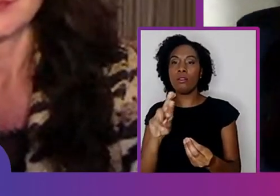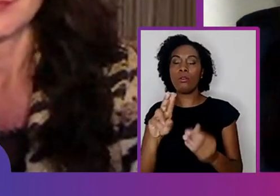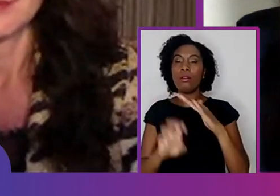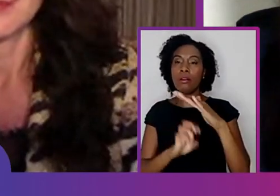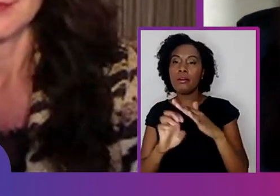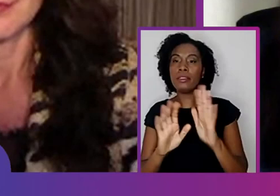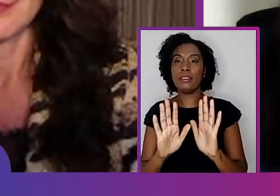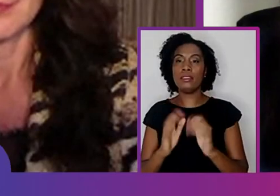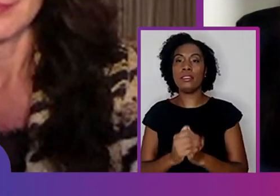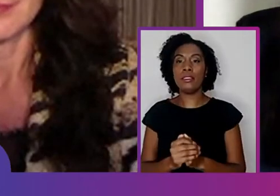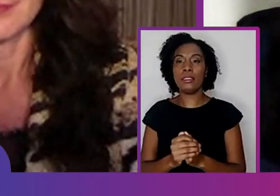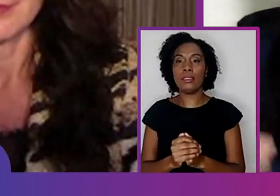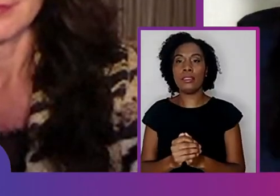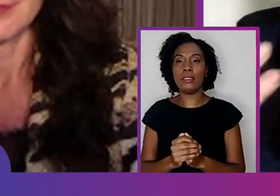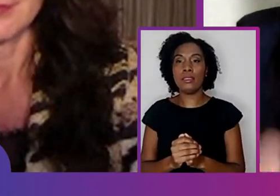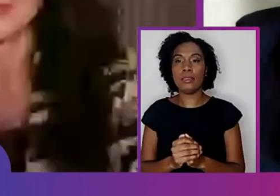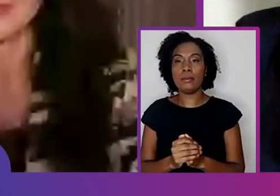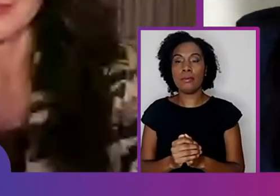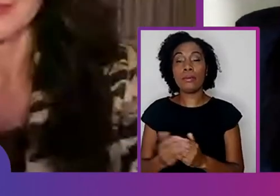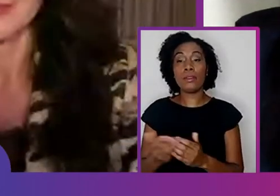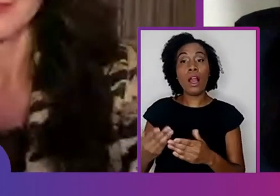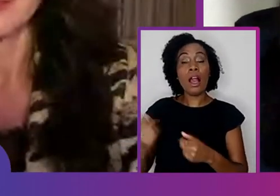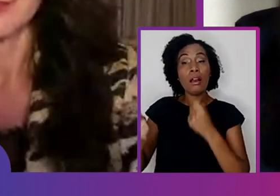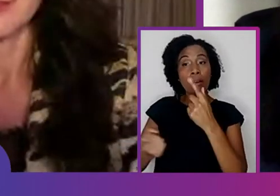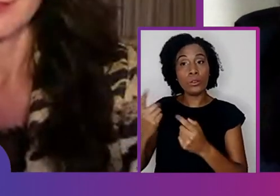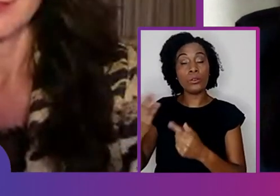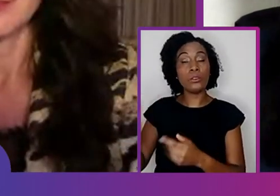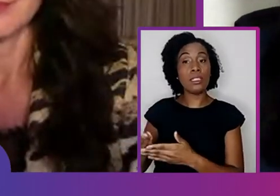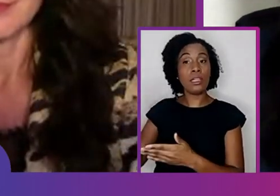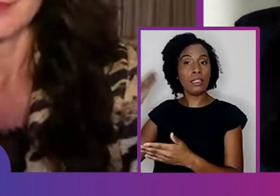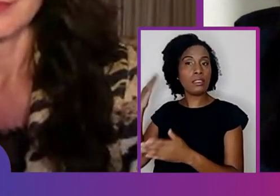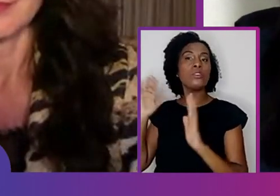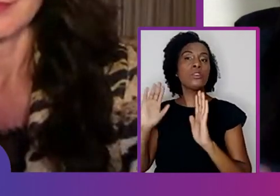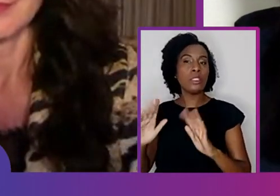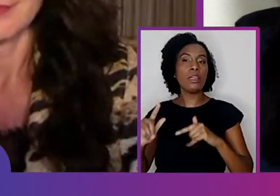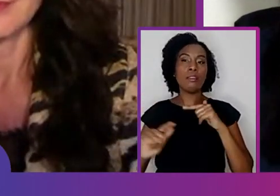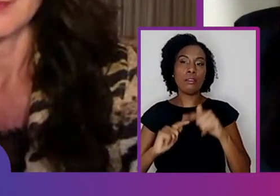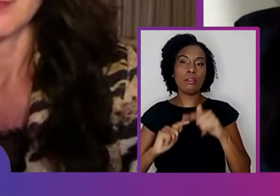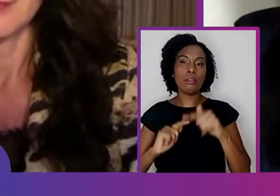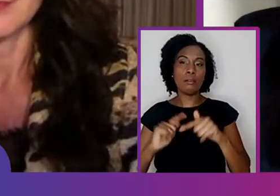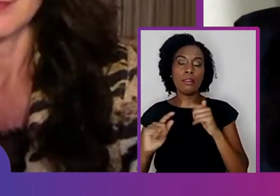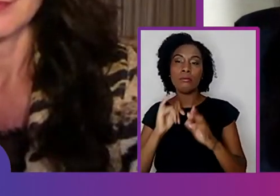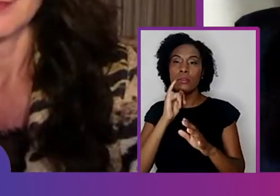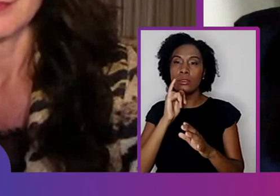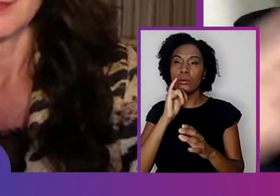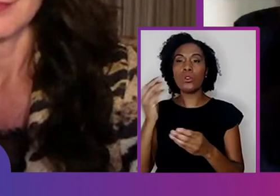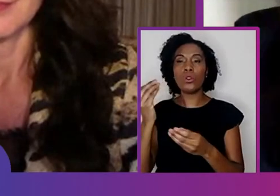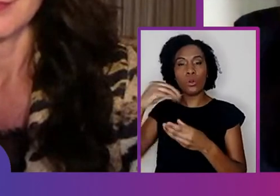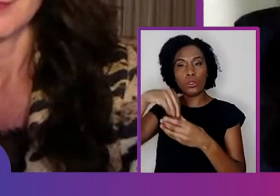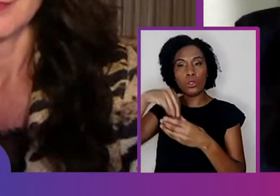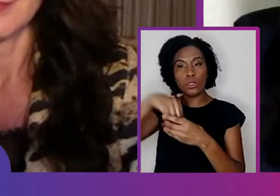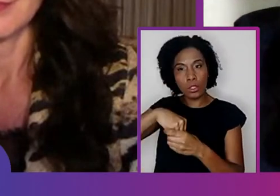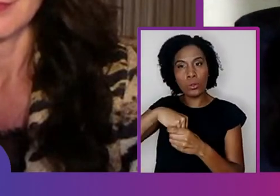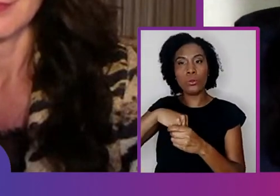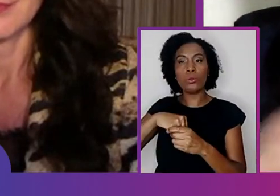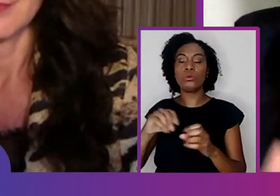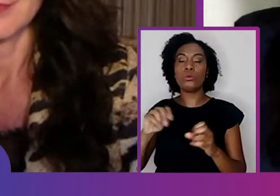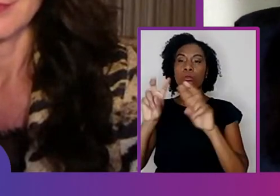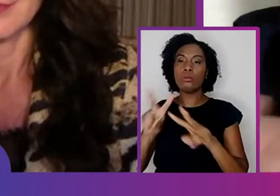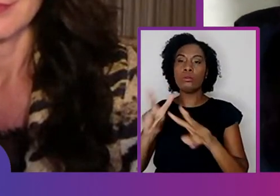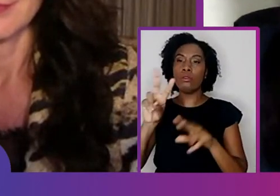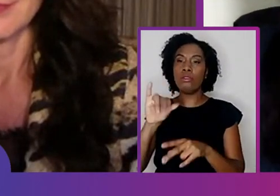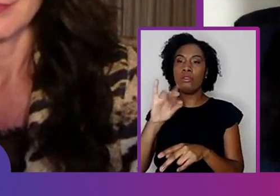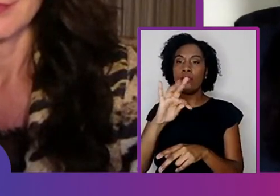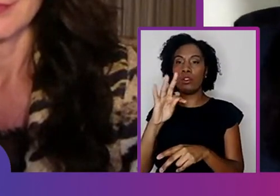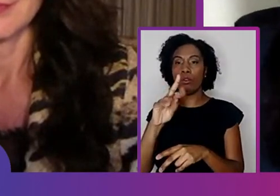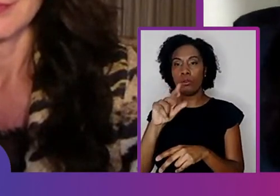quem já trabalhava em ambiente virtual, quem era produtor de conteúdo virtual, os mais de centenas